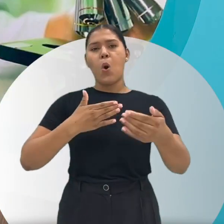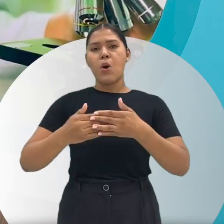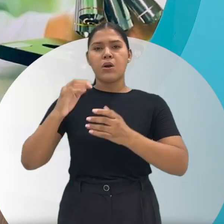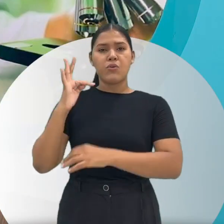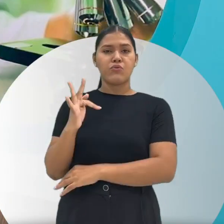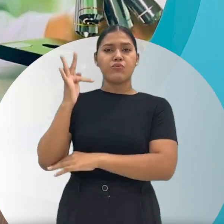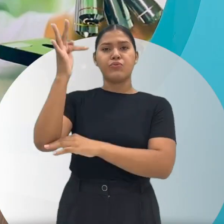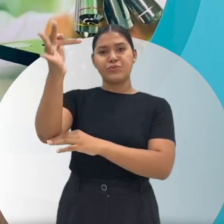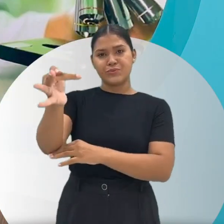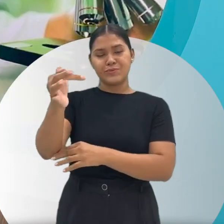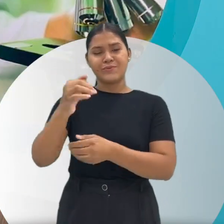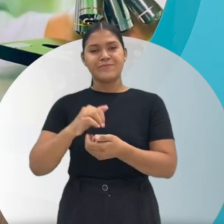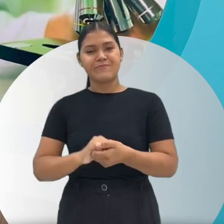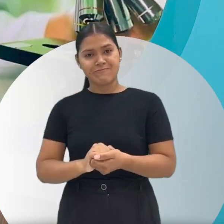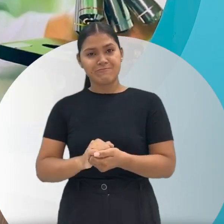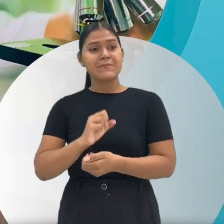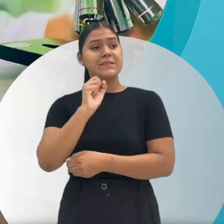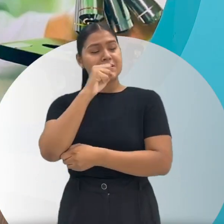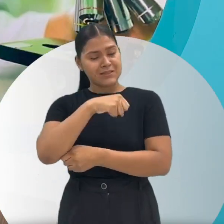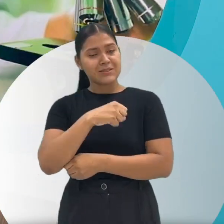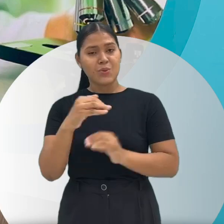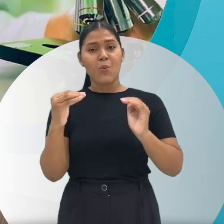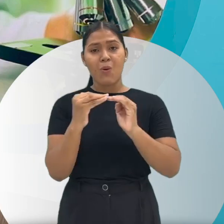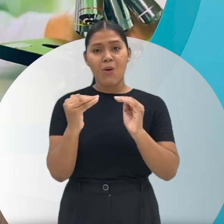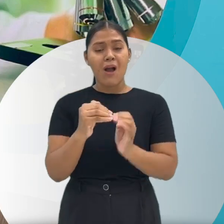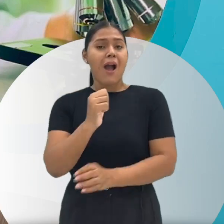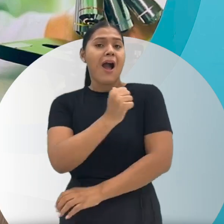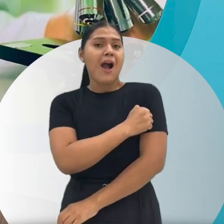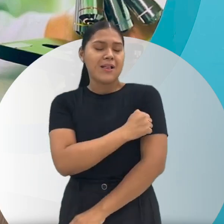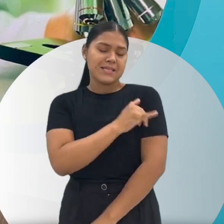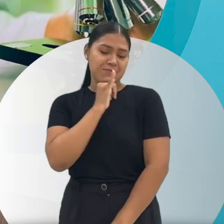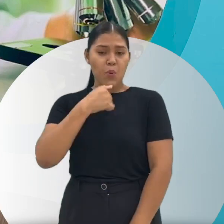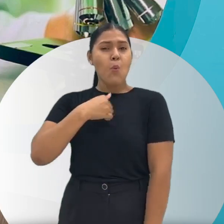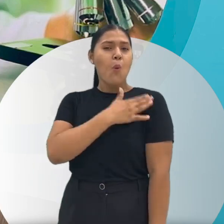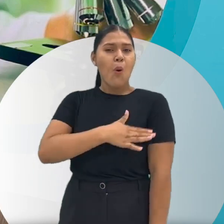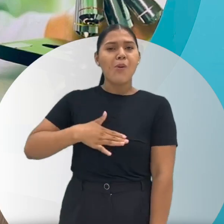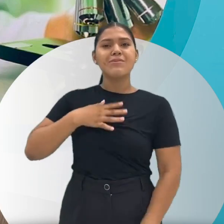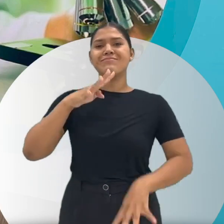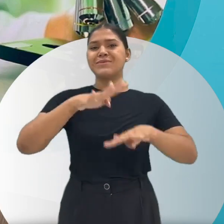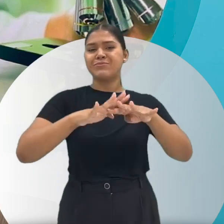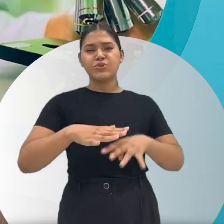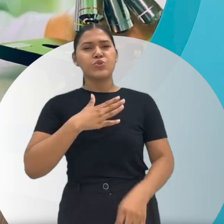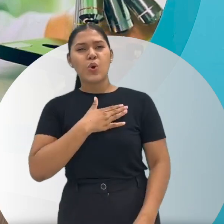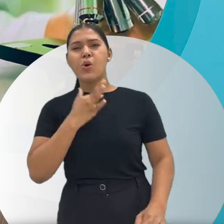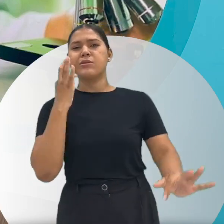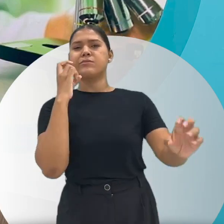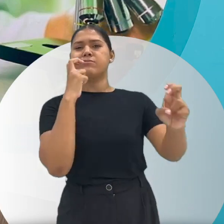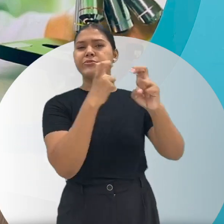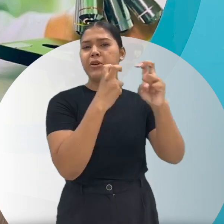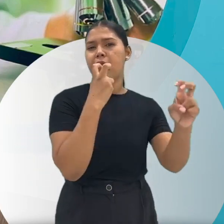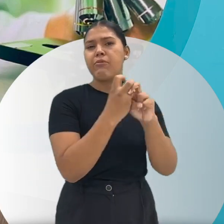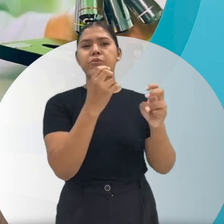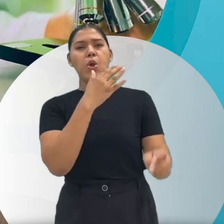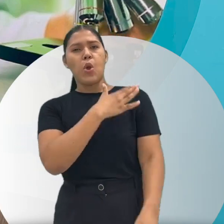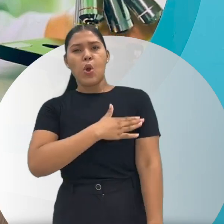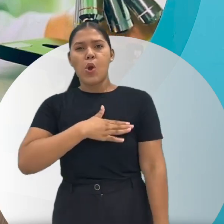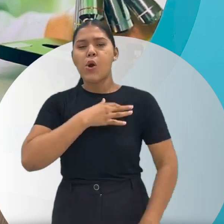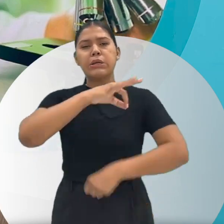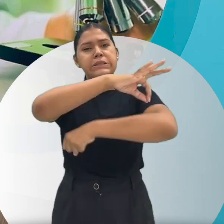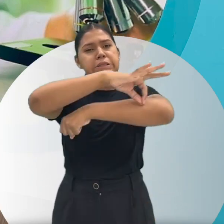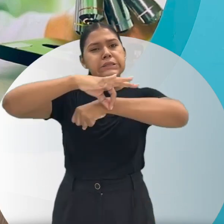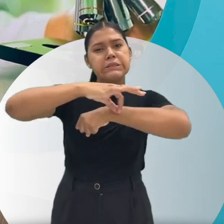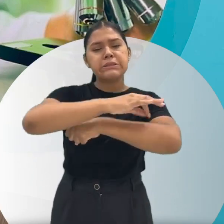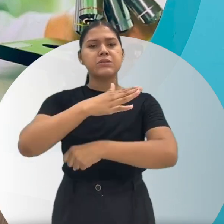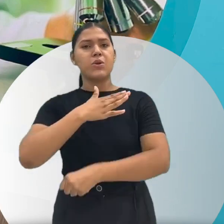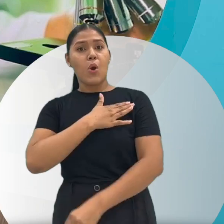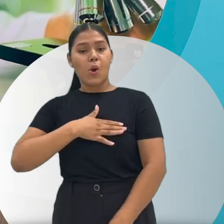essas possibilidades e poder visualizar, poxa, eu gosto de matemática, eu gosto de engenharia, eu gosto de arquitetura, né? Eu gosto das